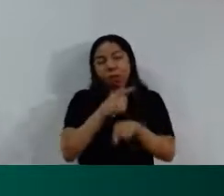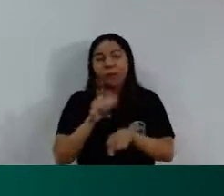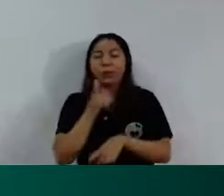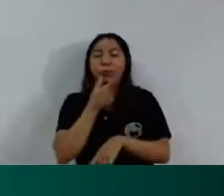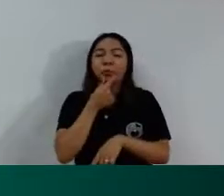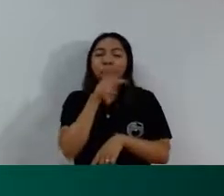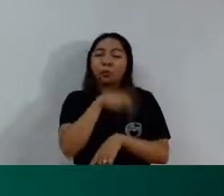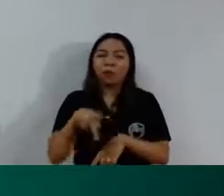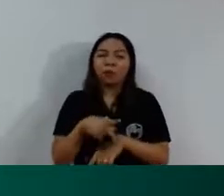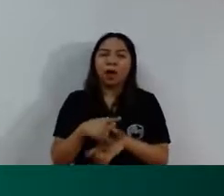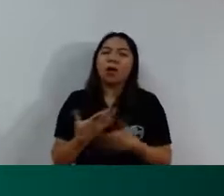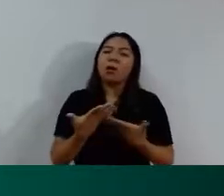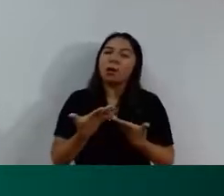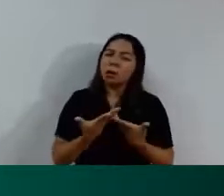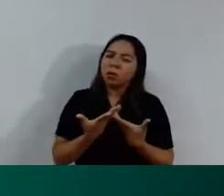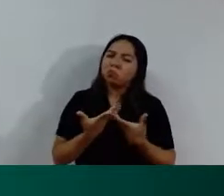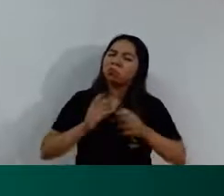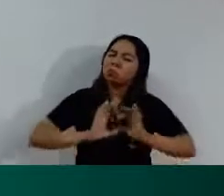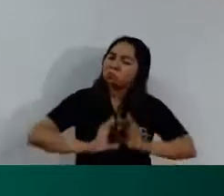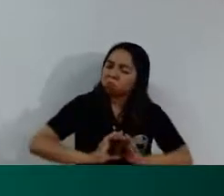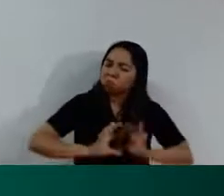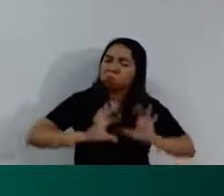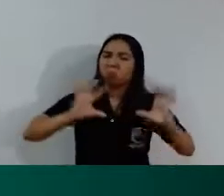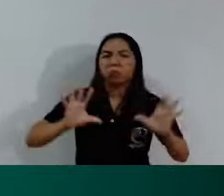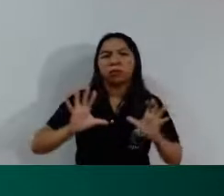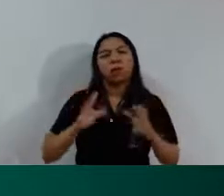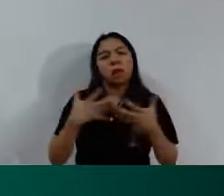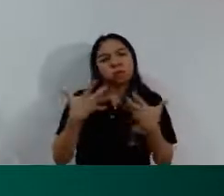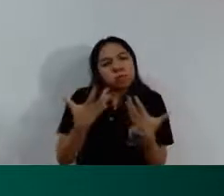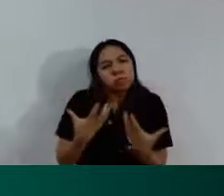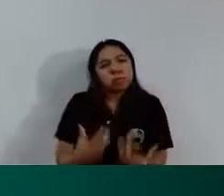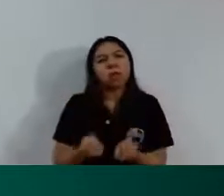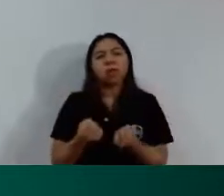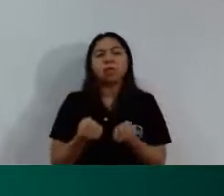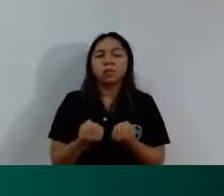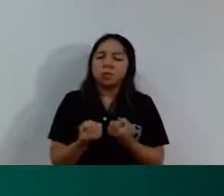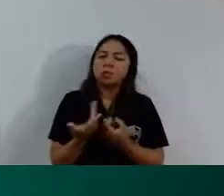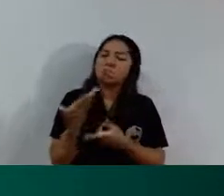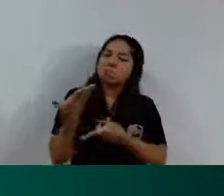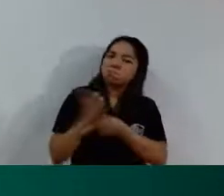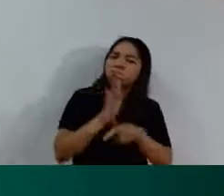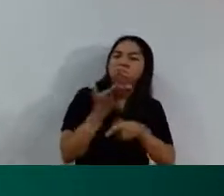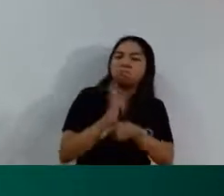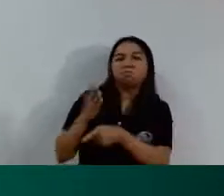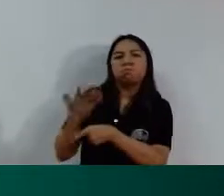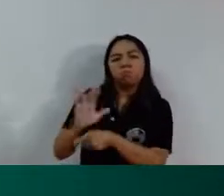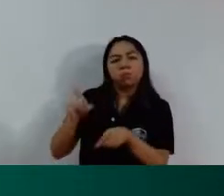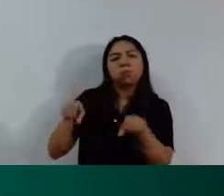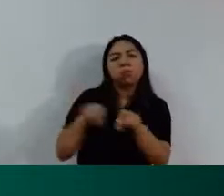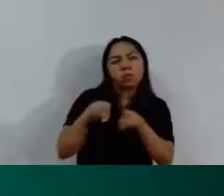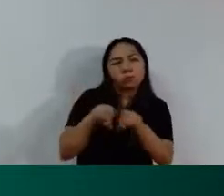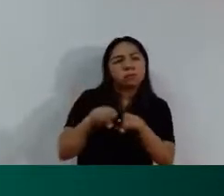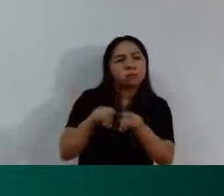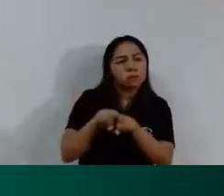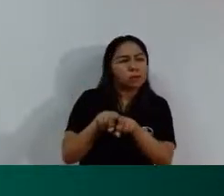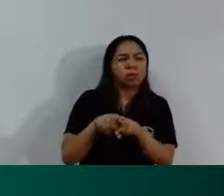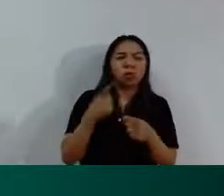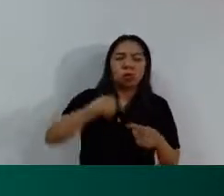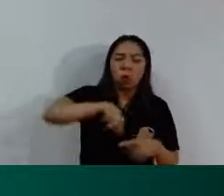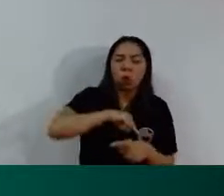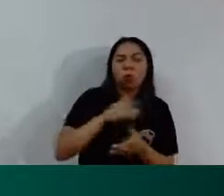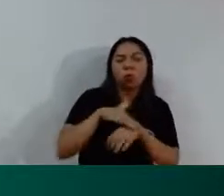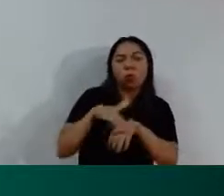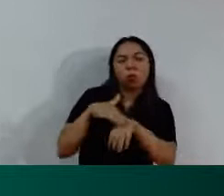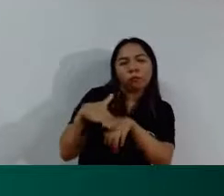mostrou muito aberta muito sensível e disposta a contribuir opcionalmente para a gente poder fazer essa